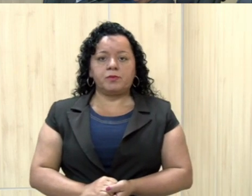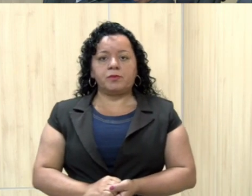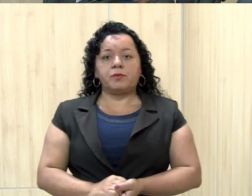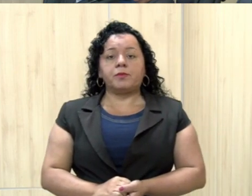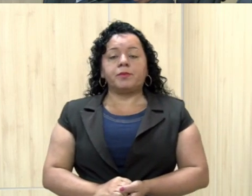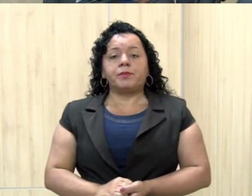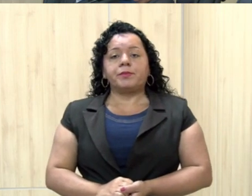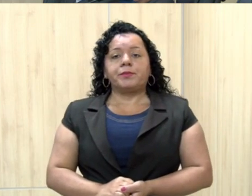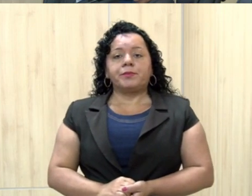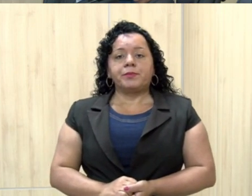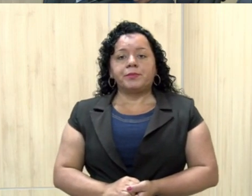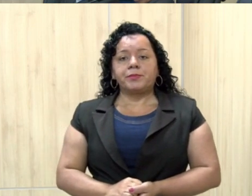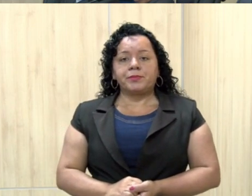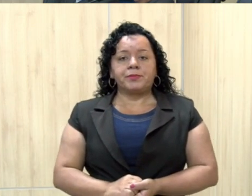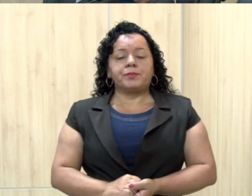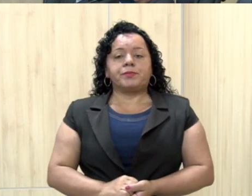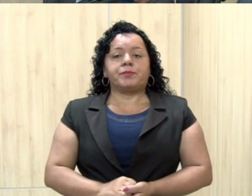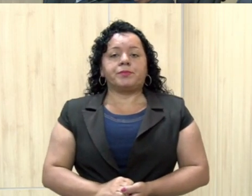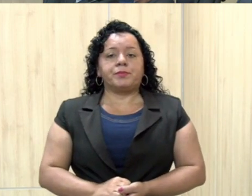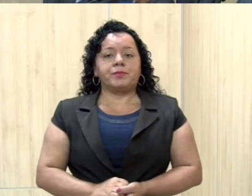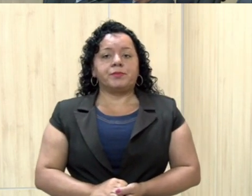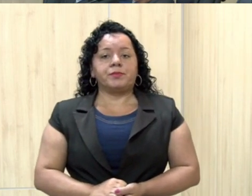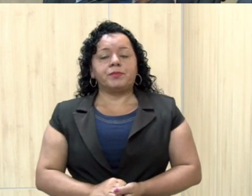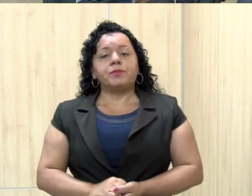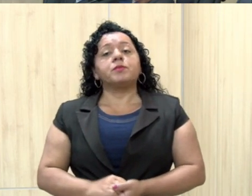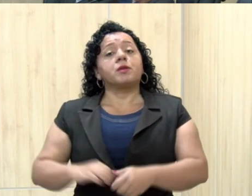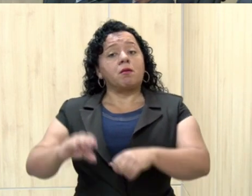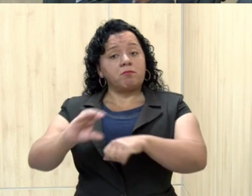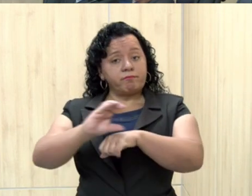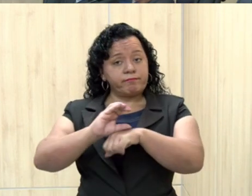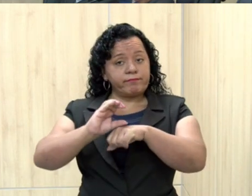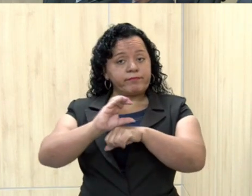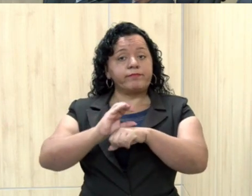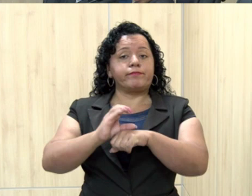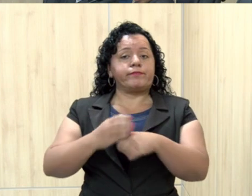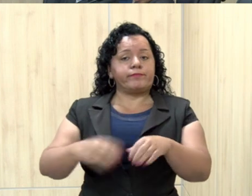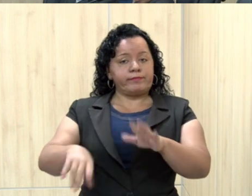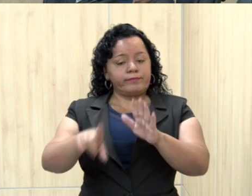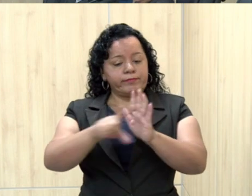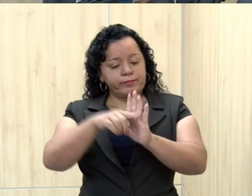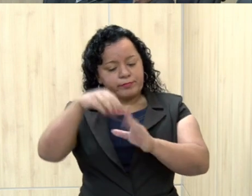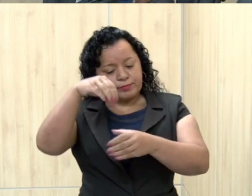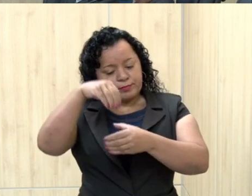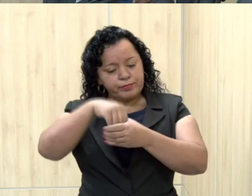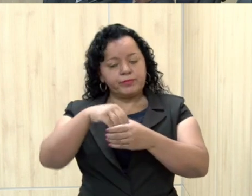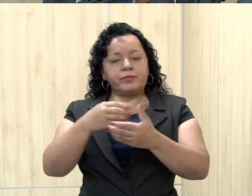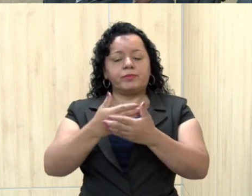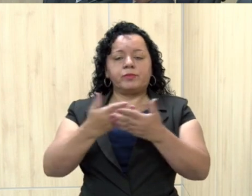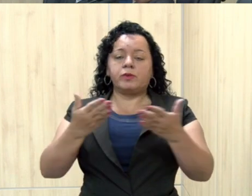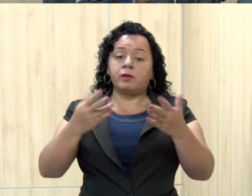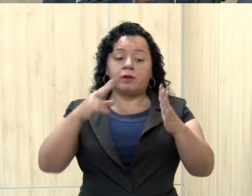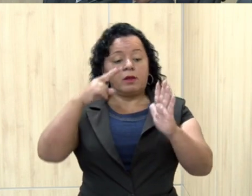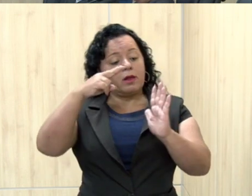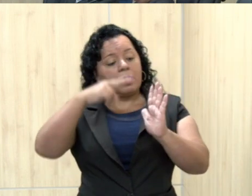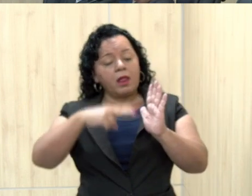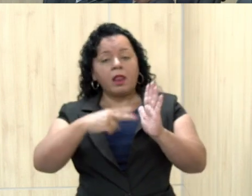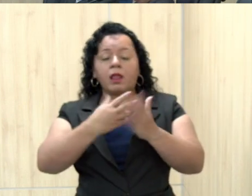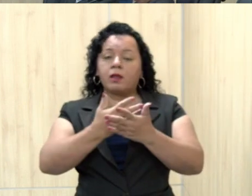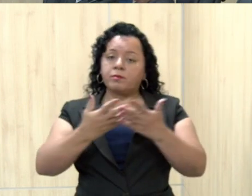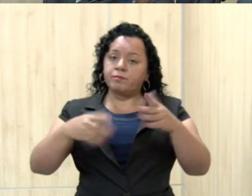ao analisar o tocante a legalidade constitucionalidade verifica-se que tratando-se de